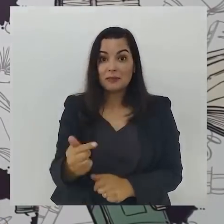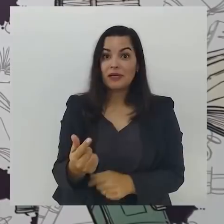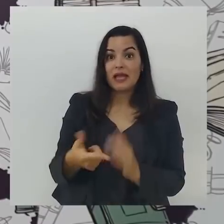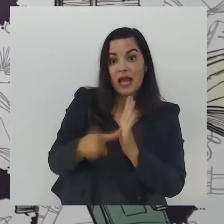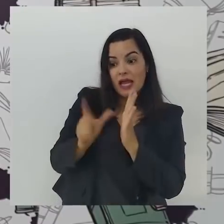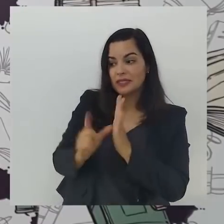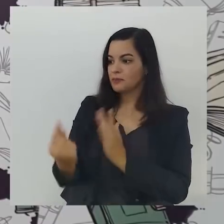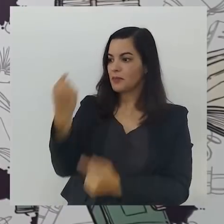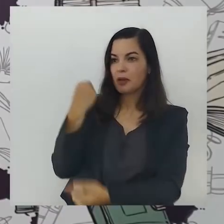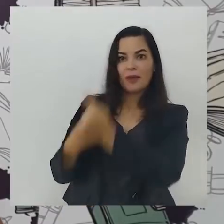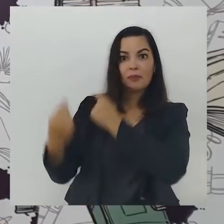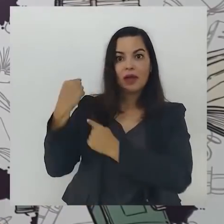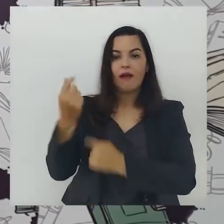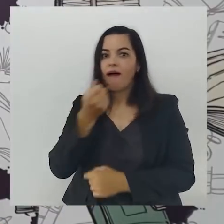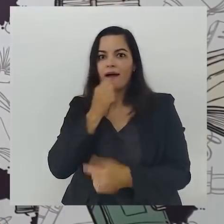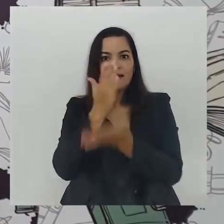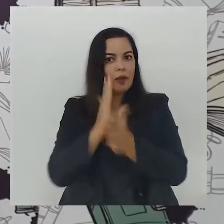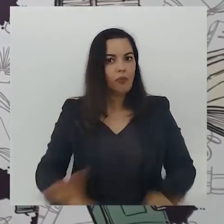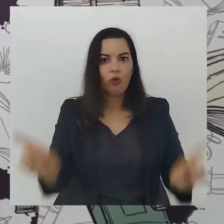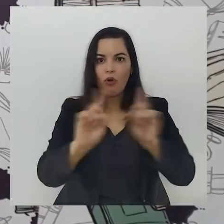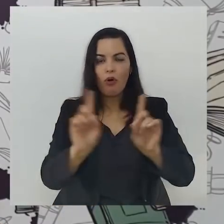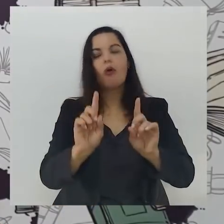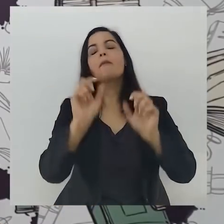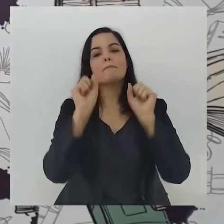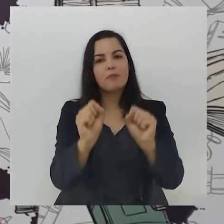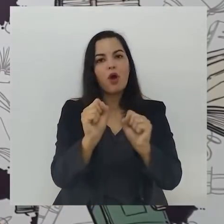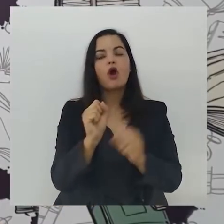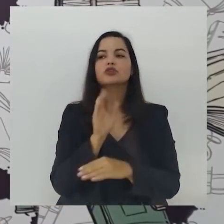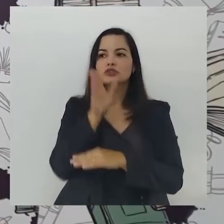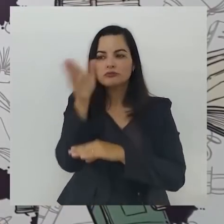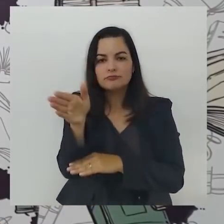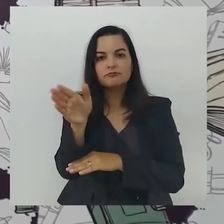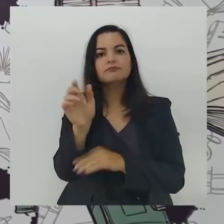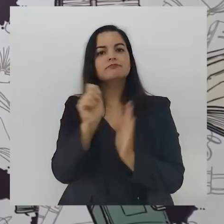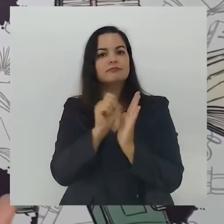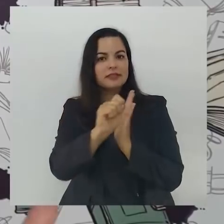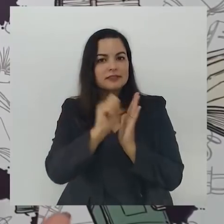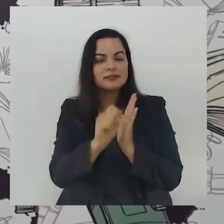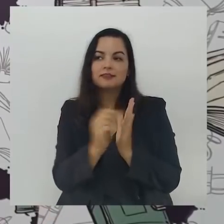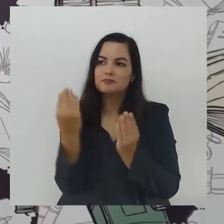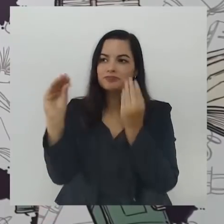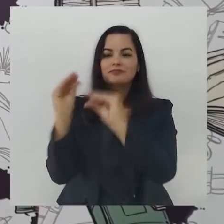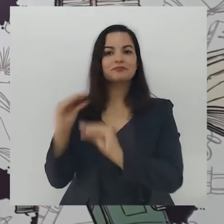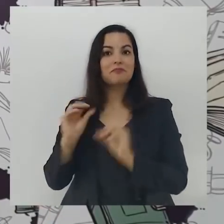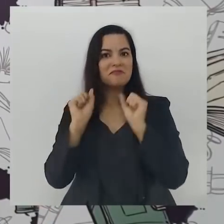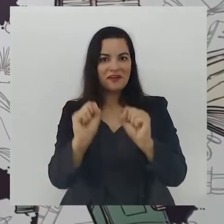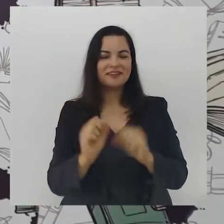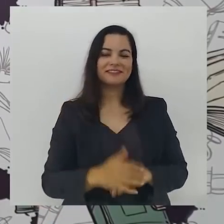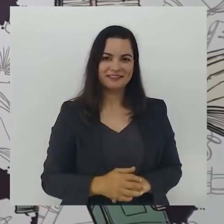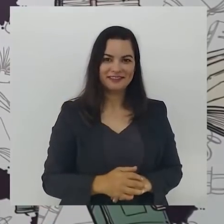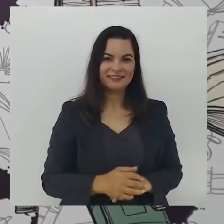ainda quer participar, você tem a oportunidade de fazer o seu registro e participar dessa